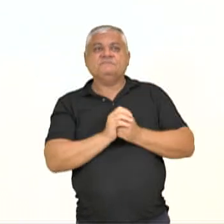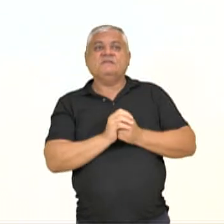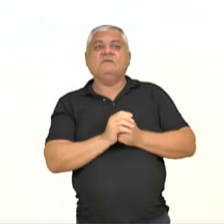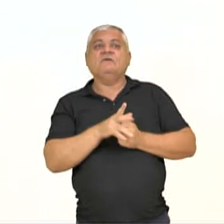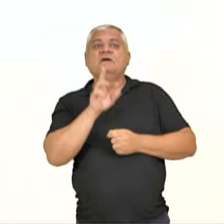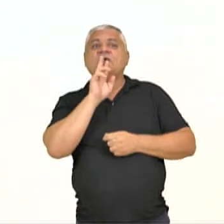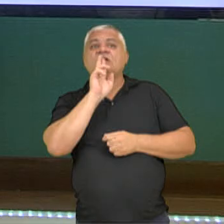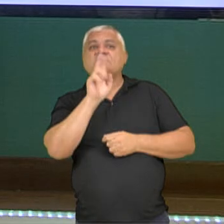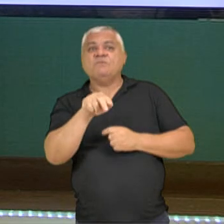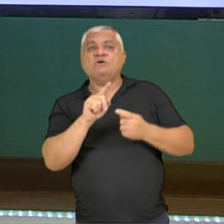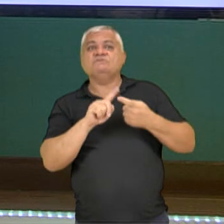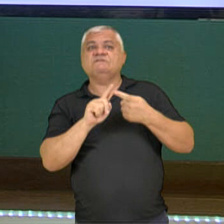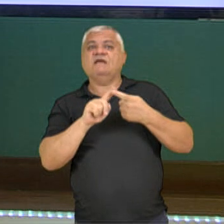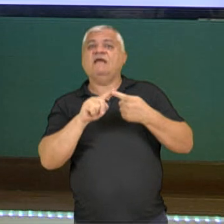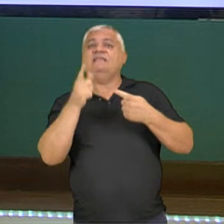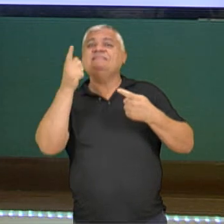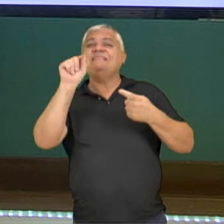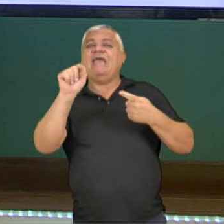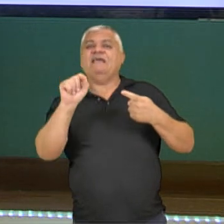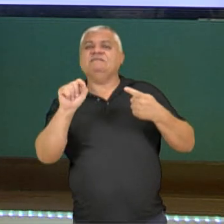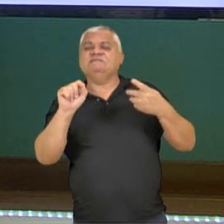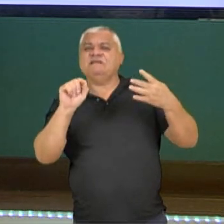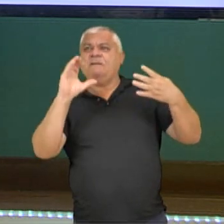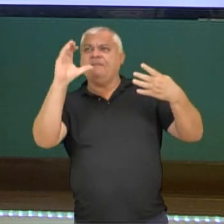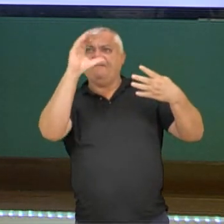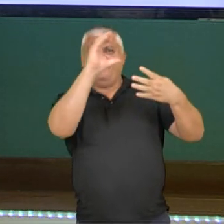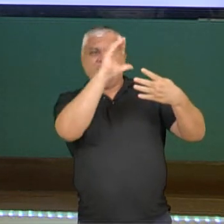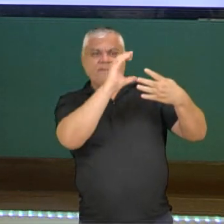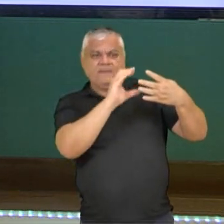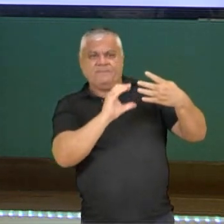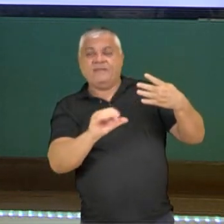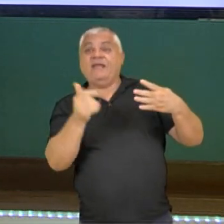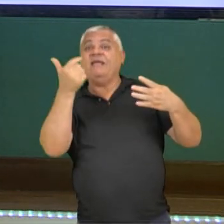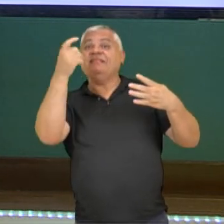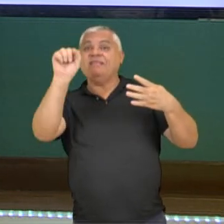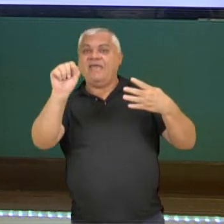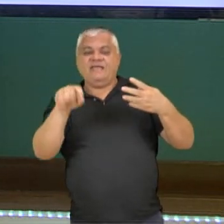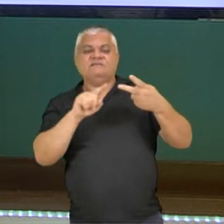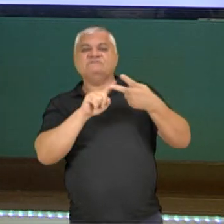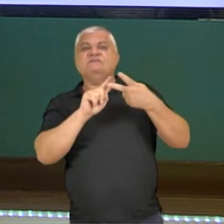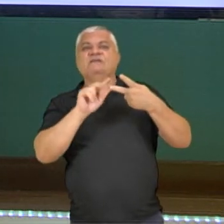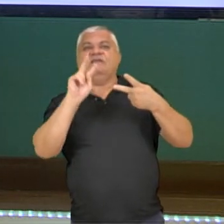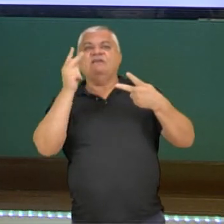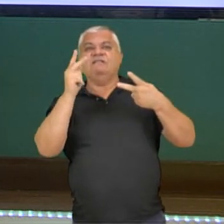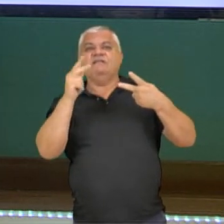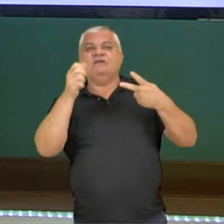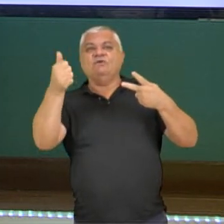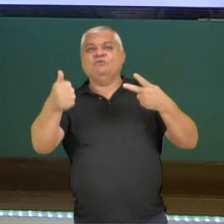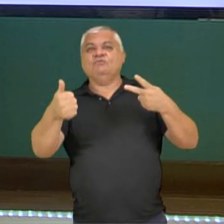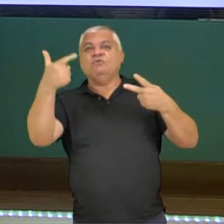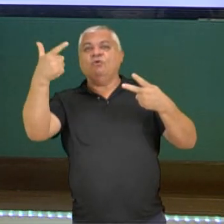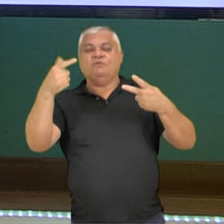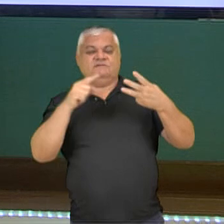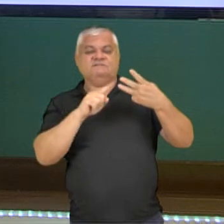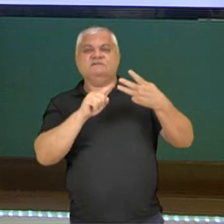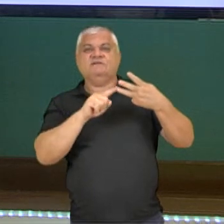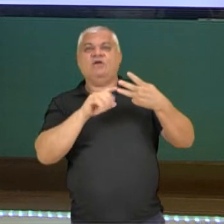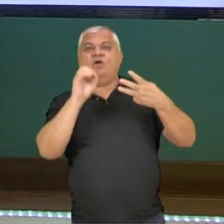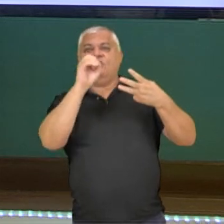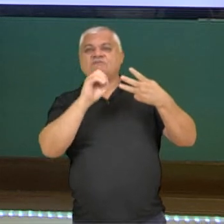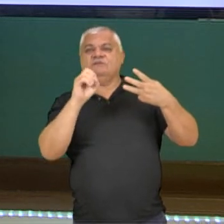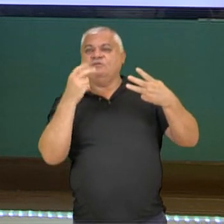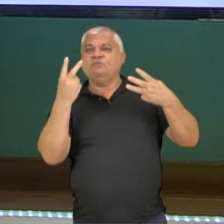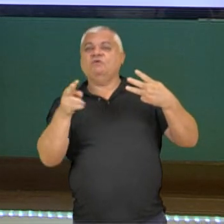vai totalizar 10 carbonos, 12 hidrogênios e 2 oxigênios. E a